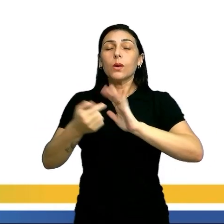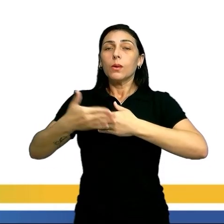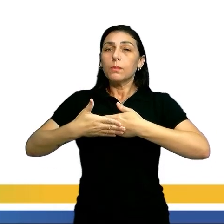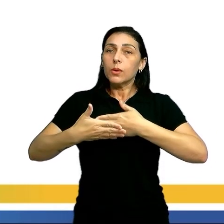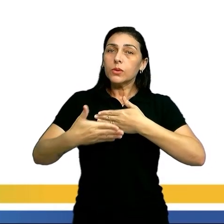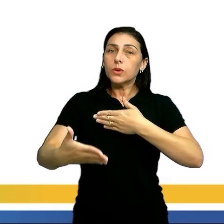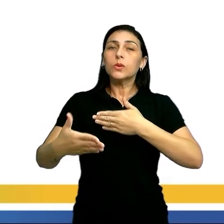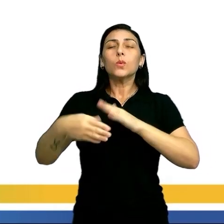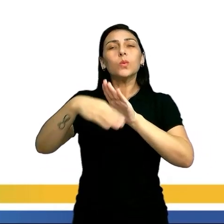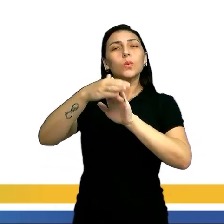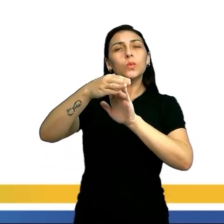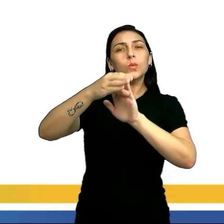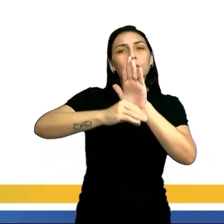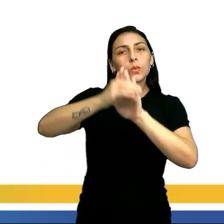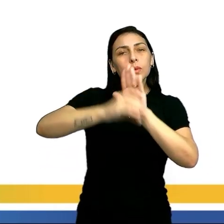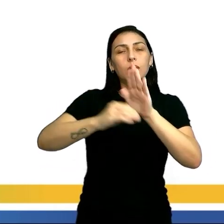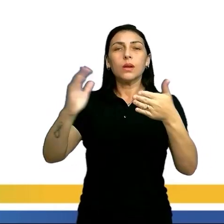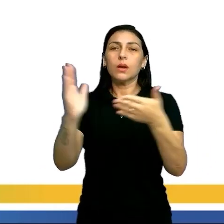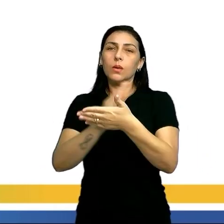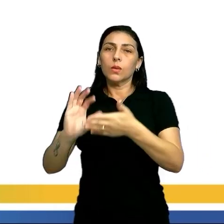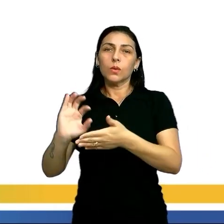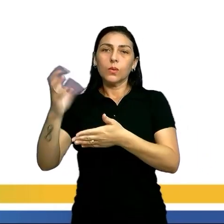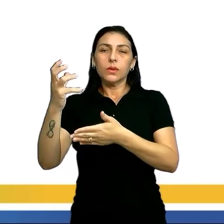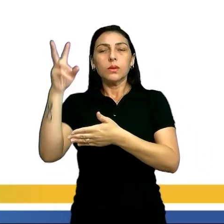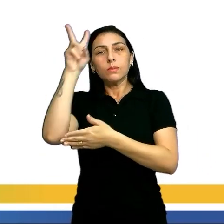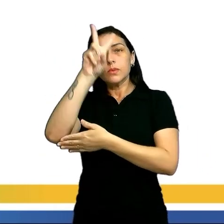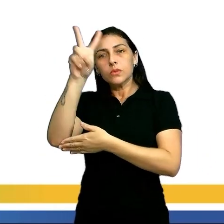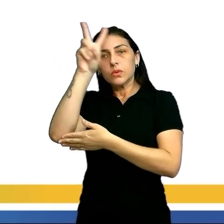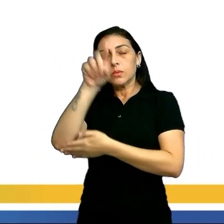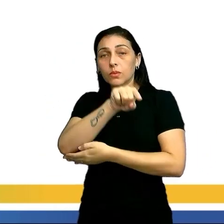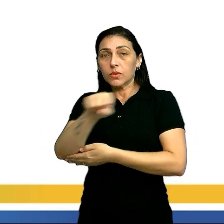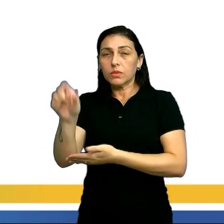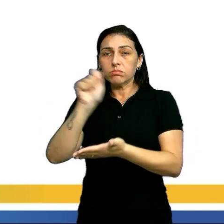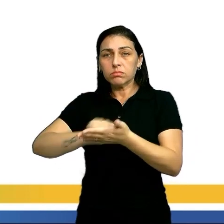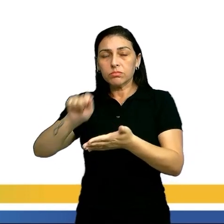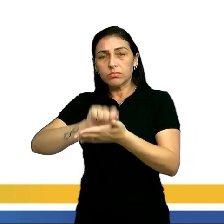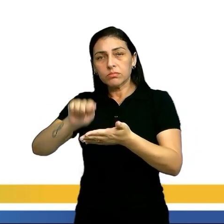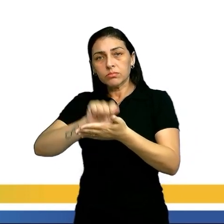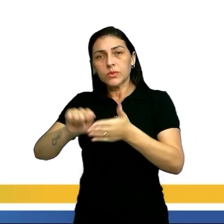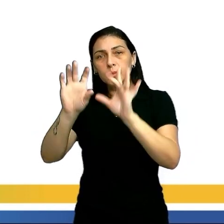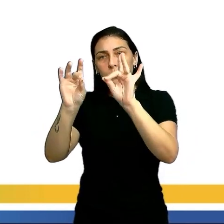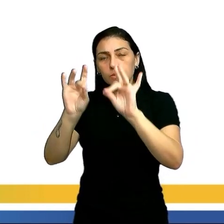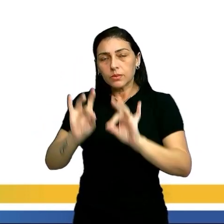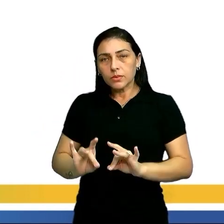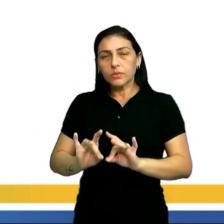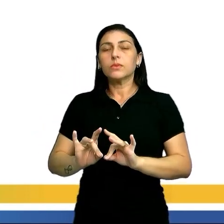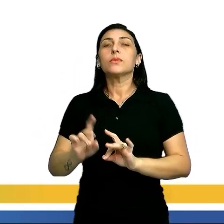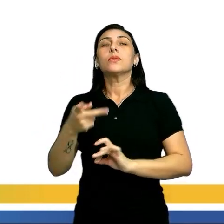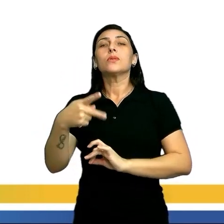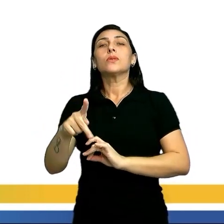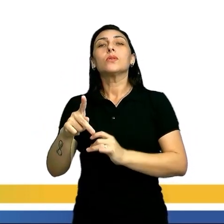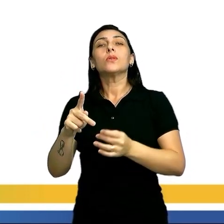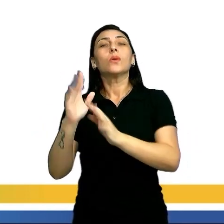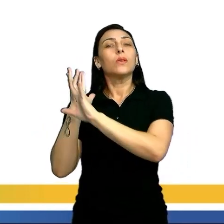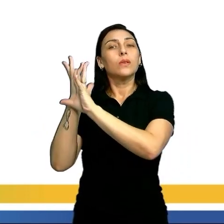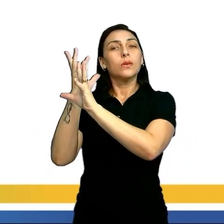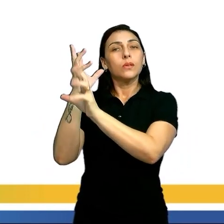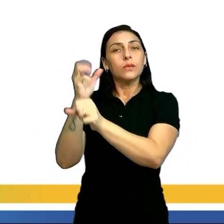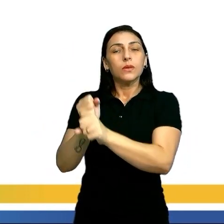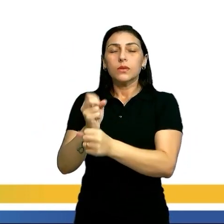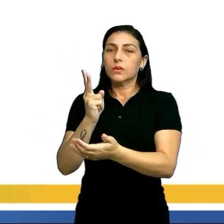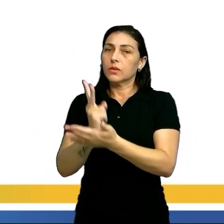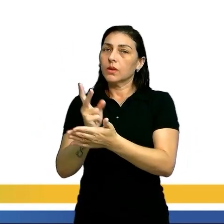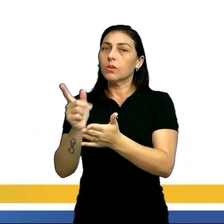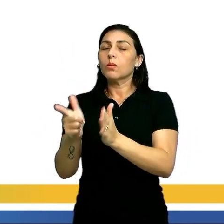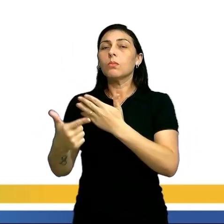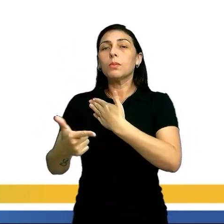um conceito. Alguns eventos históricos, para você ir anotando aí na sua revisão, sempre com seu